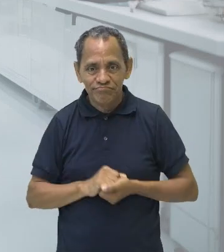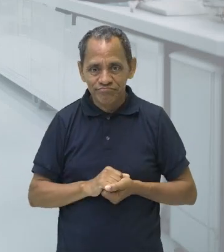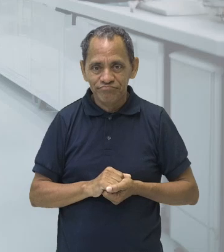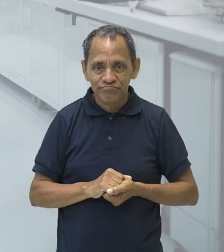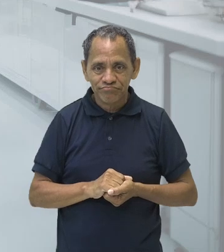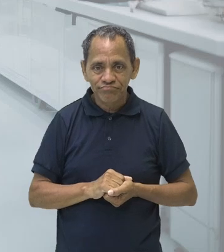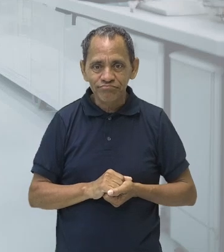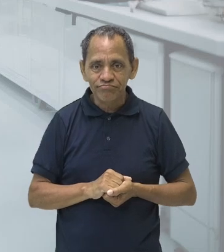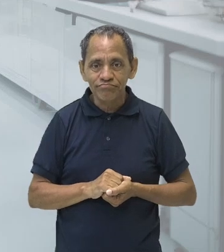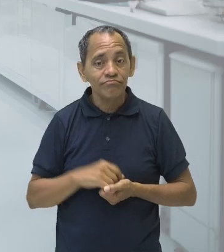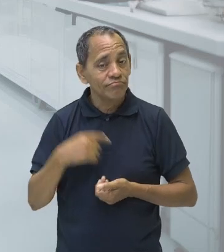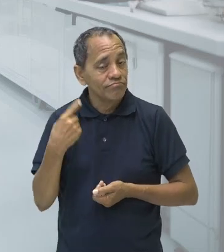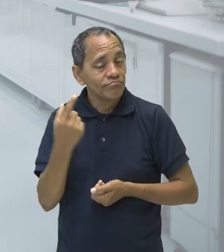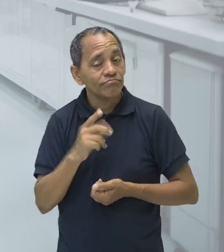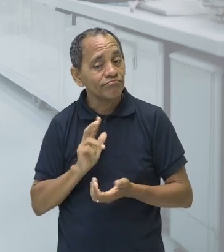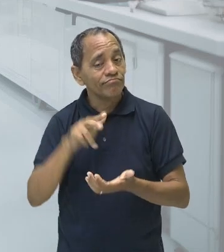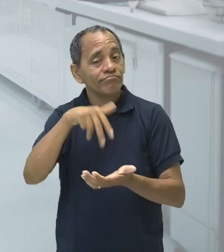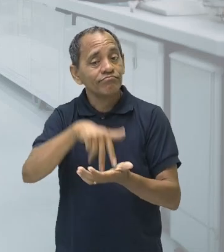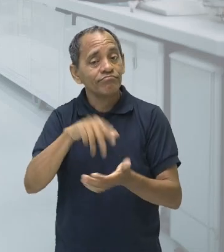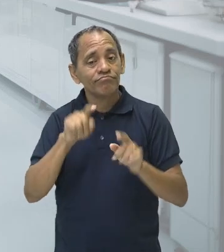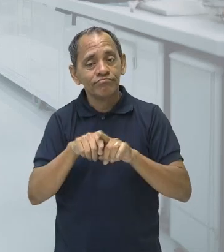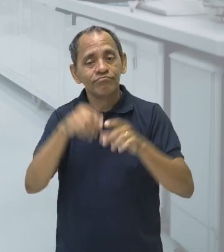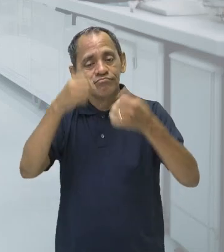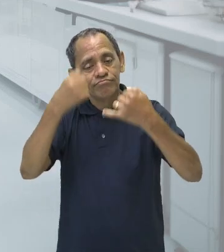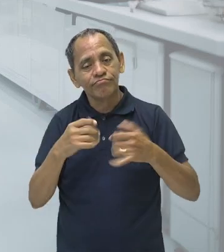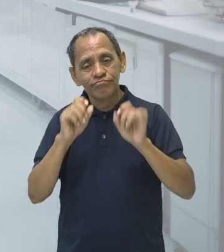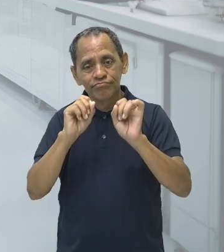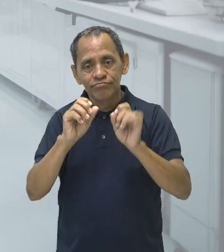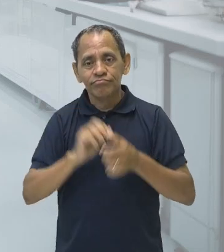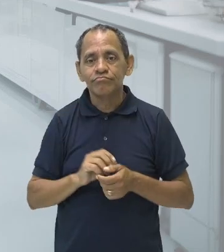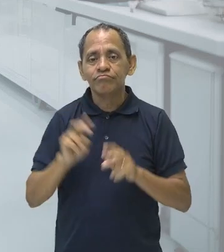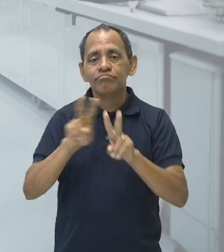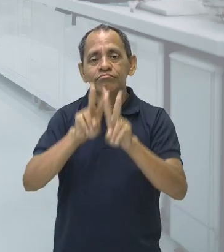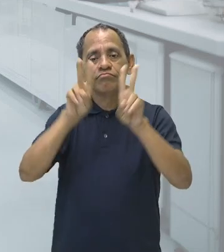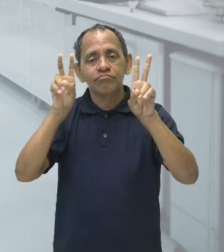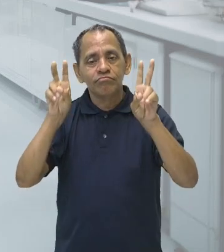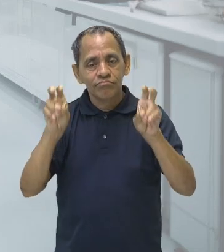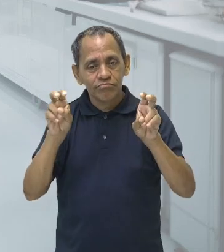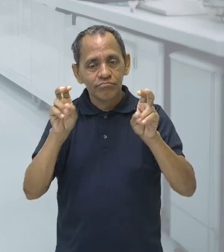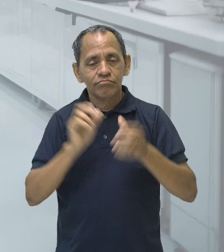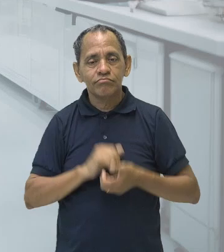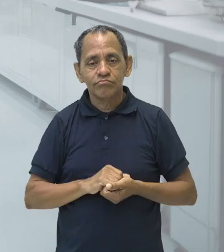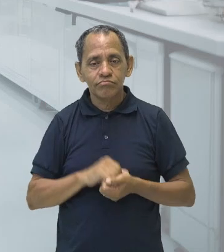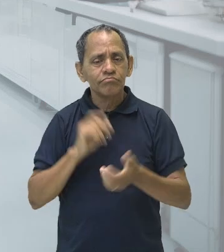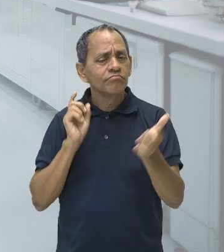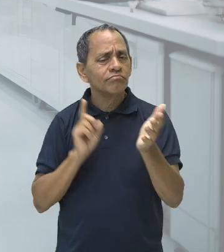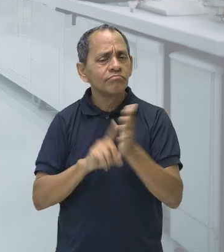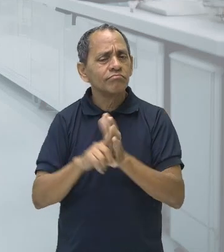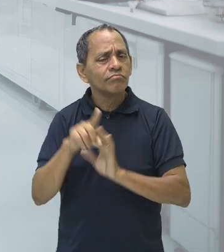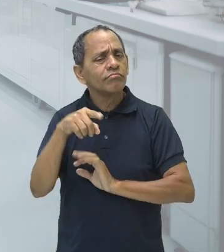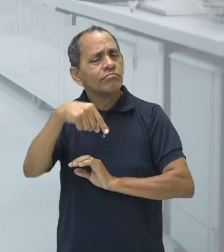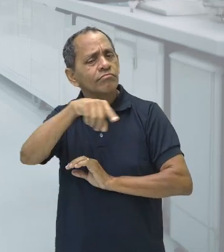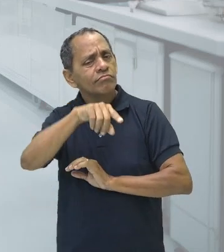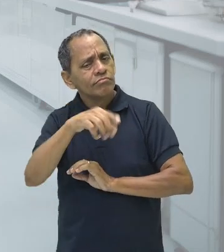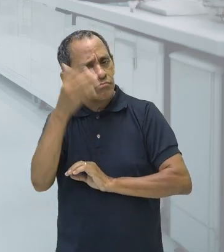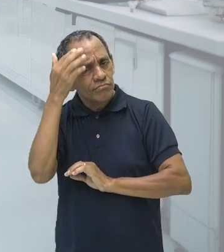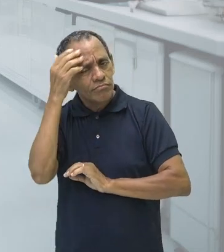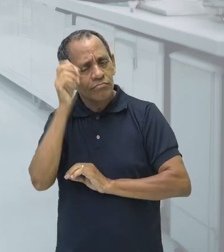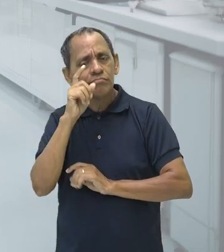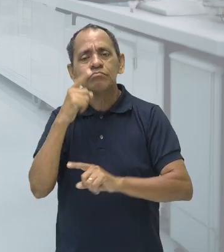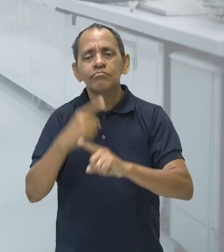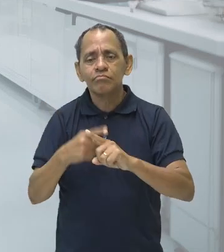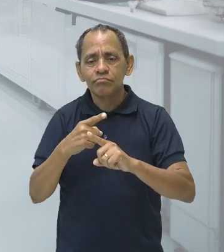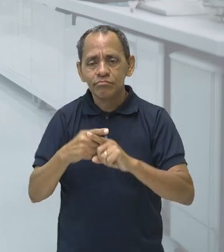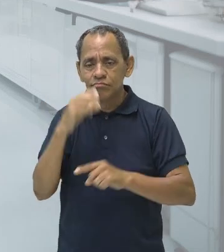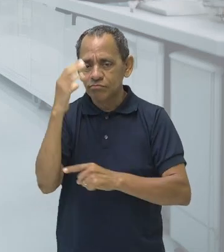E nós estamos aqui exatamente para falar sobre este questionamento. Vocês sabem por que o carbono é considerado